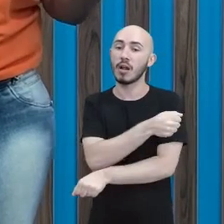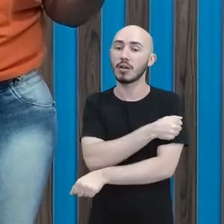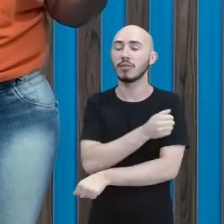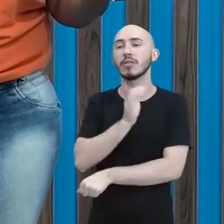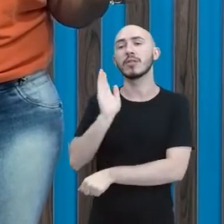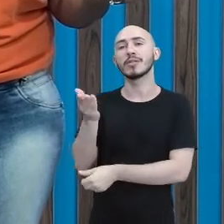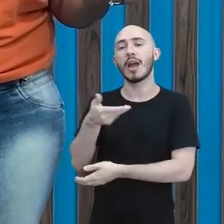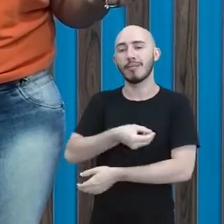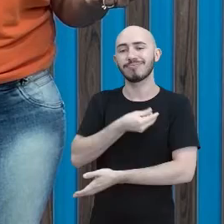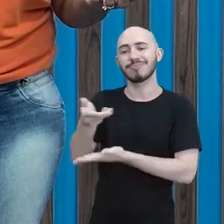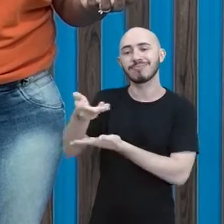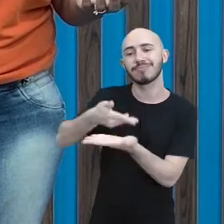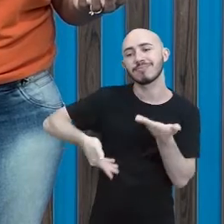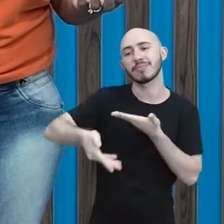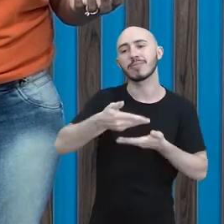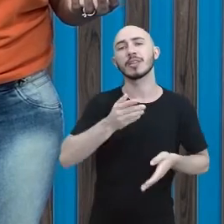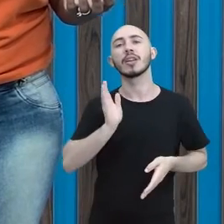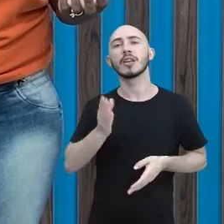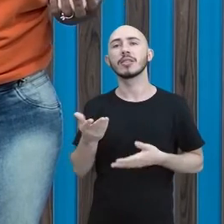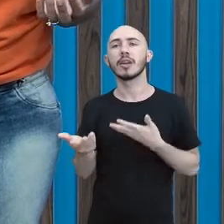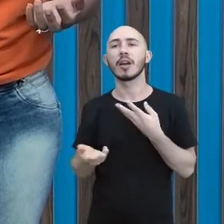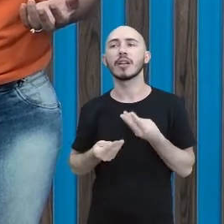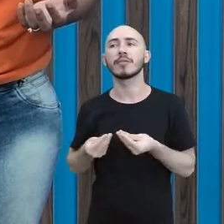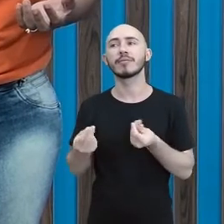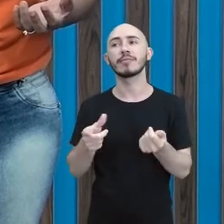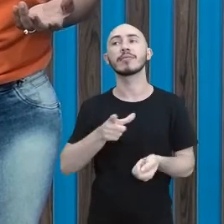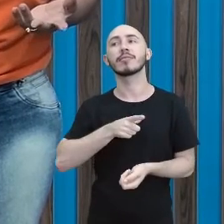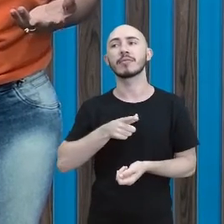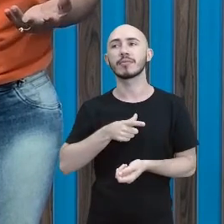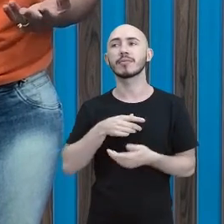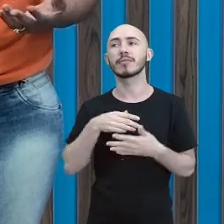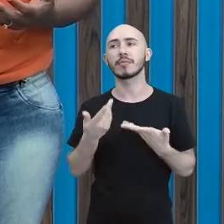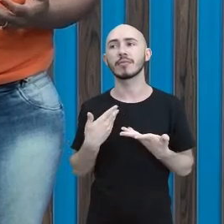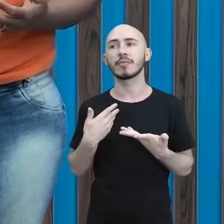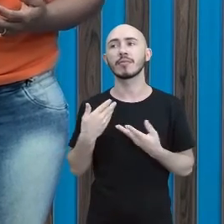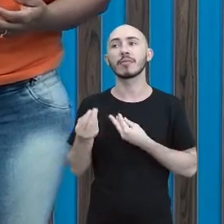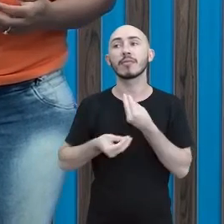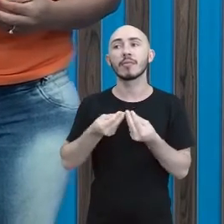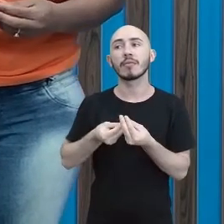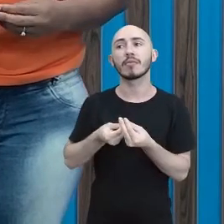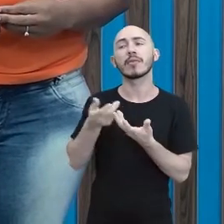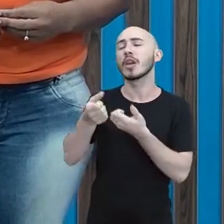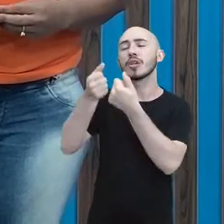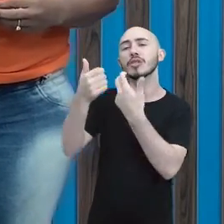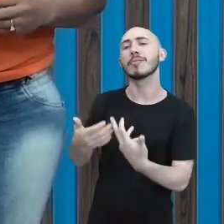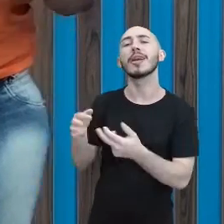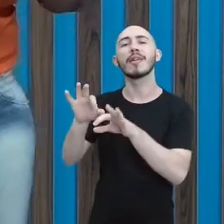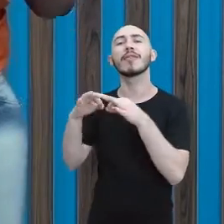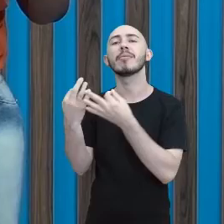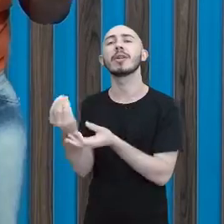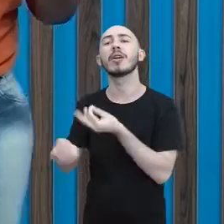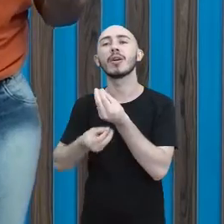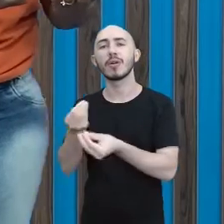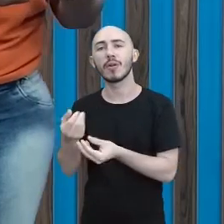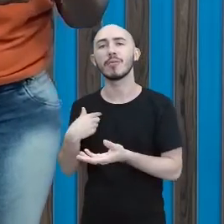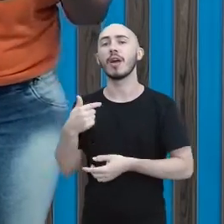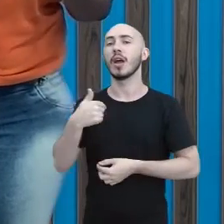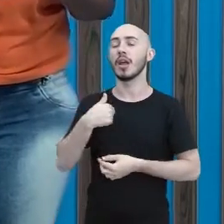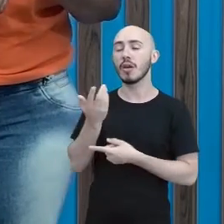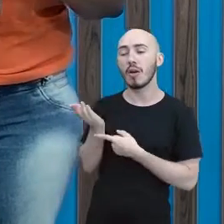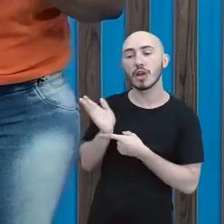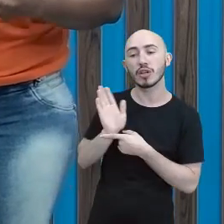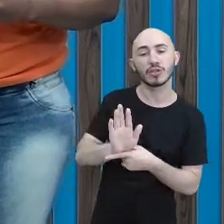tem essa convivência, ele já até tem uma frase diferente para os pais. Na minha escola eu ajudo